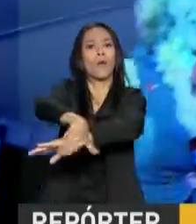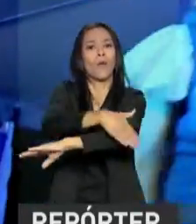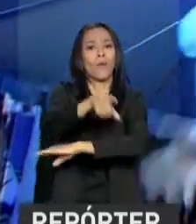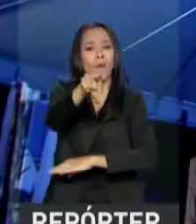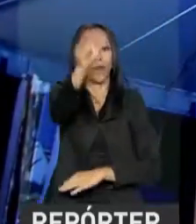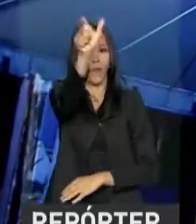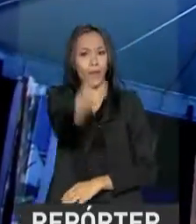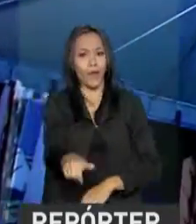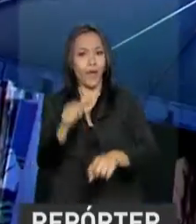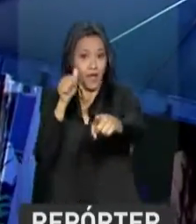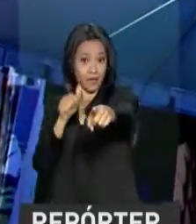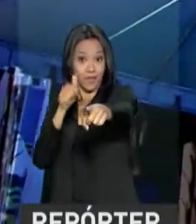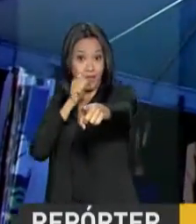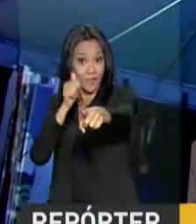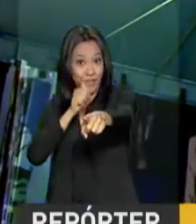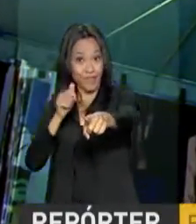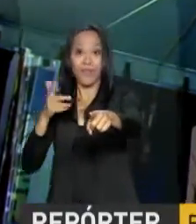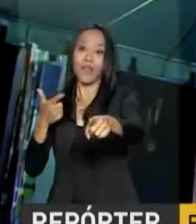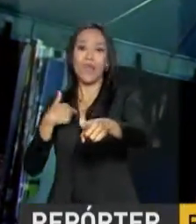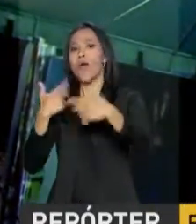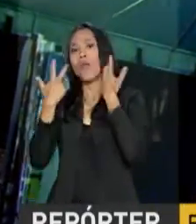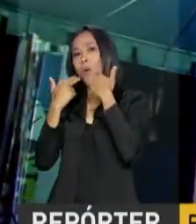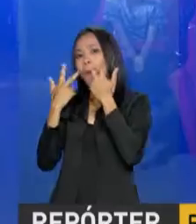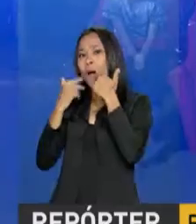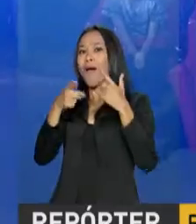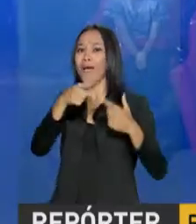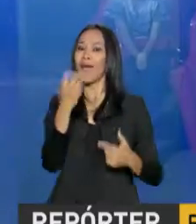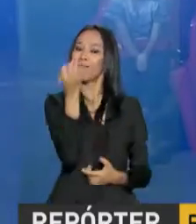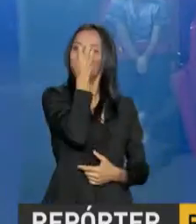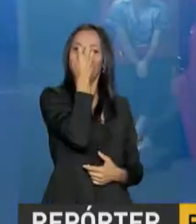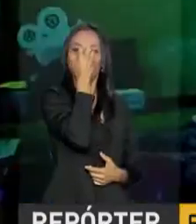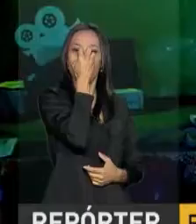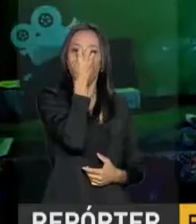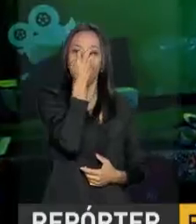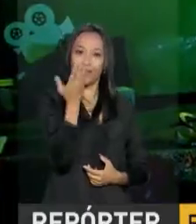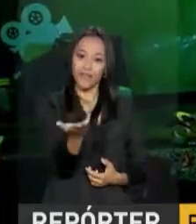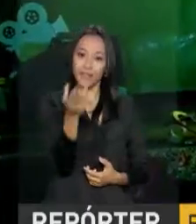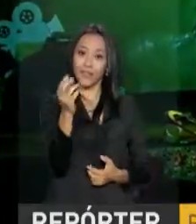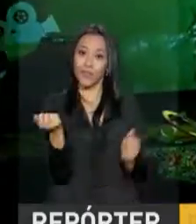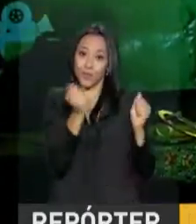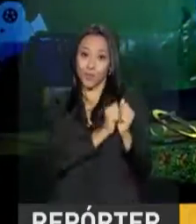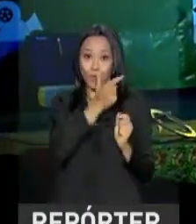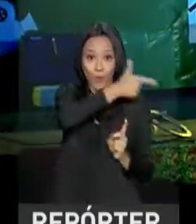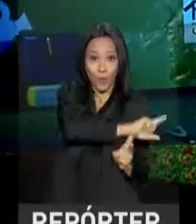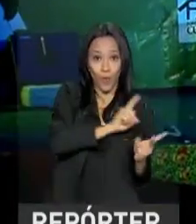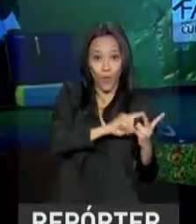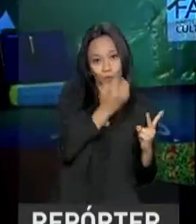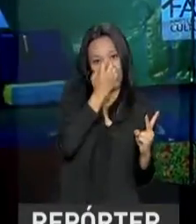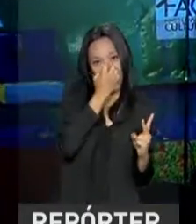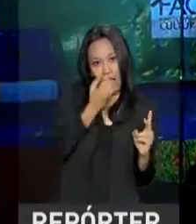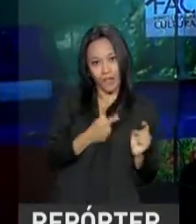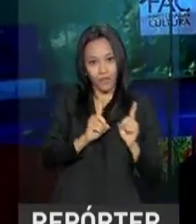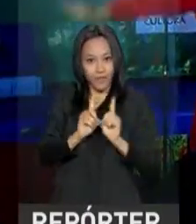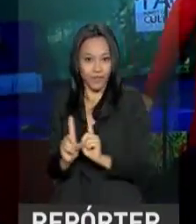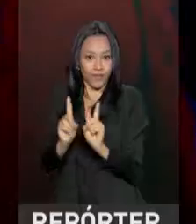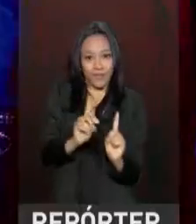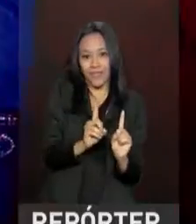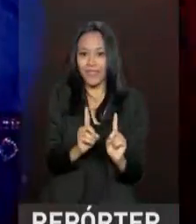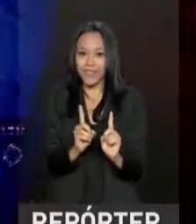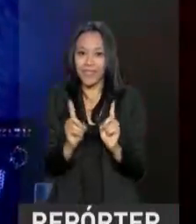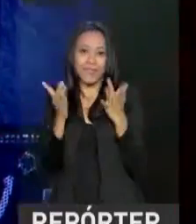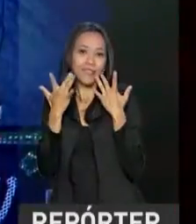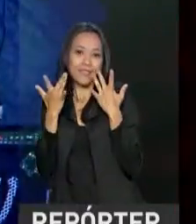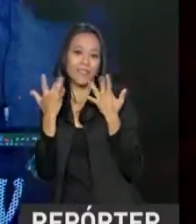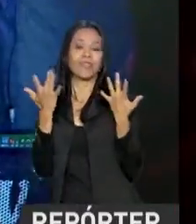deixa de ser uma pessoa comum. Nasce ali a palhaça Berinjela, que ao lado de Atahualpa, encanta o público com um espetáculo cheio